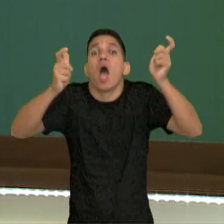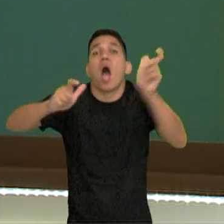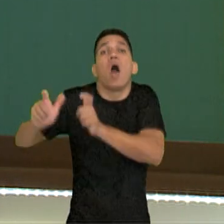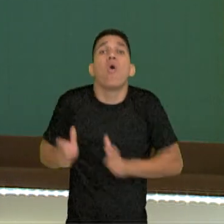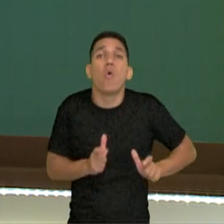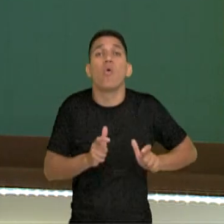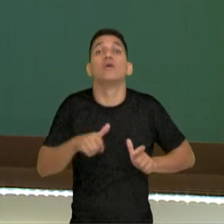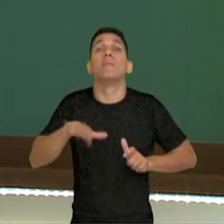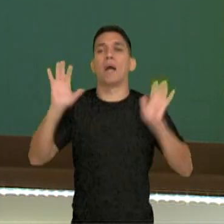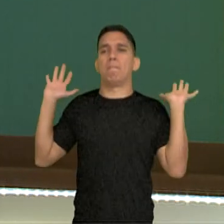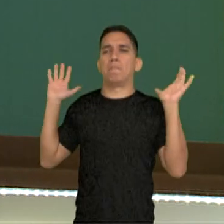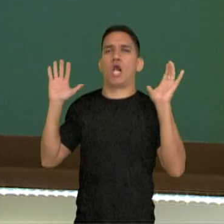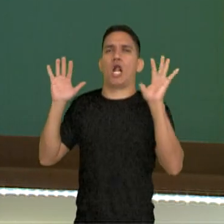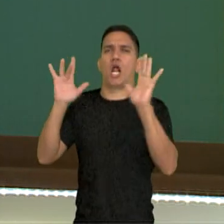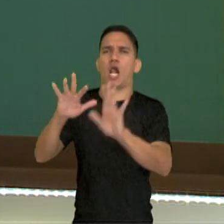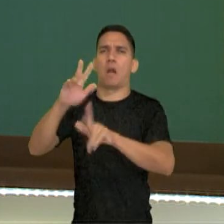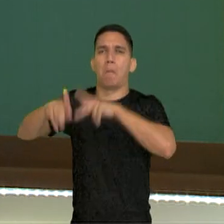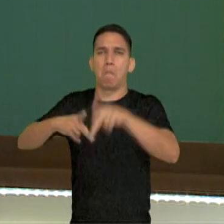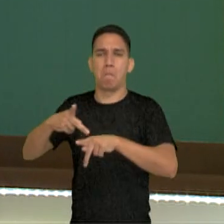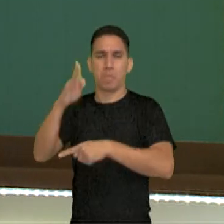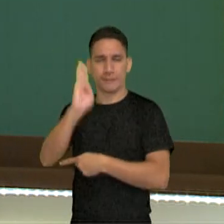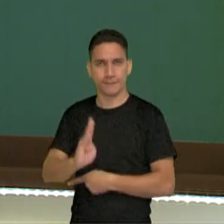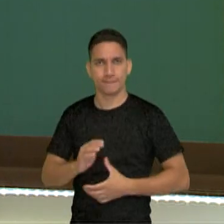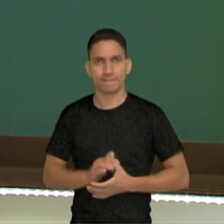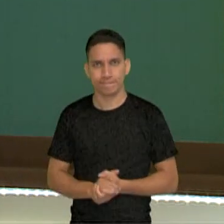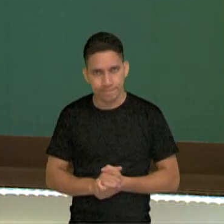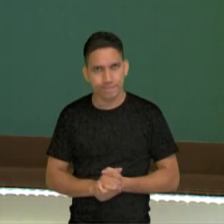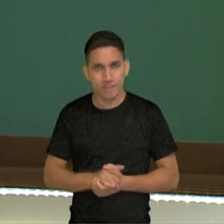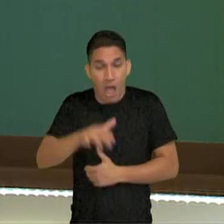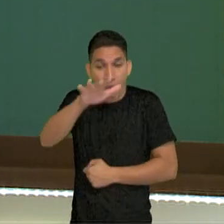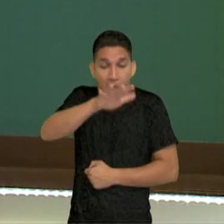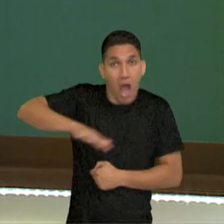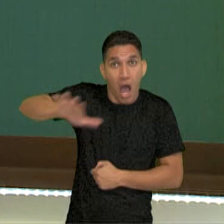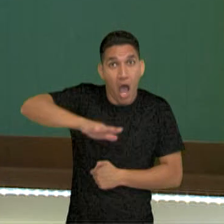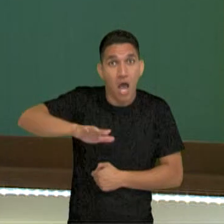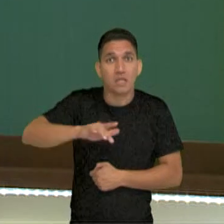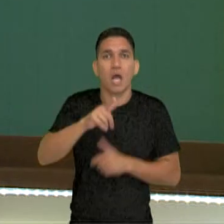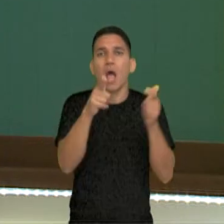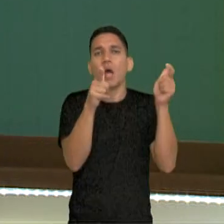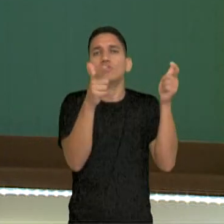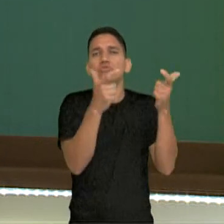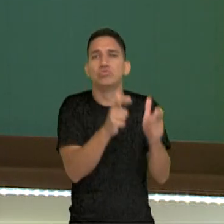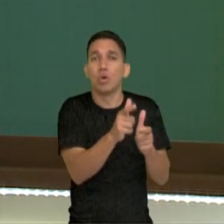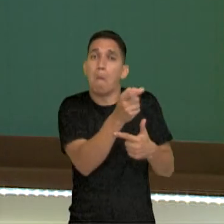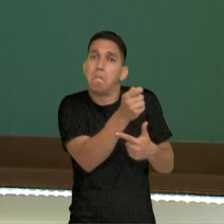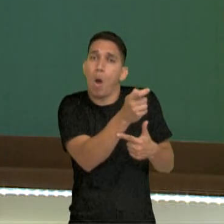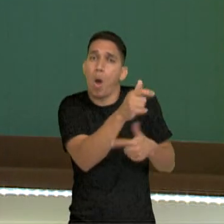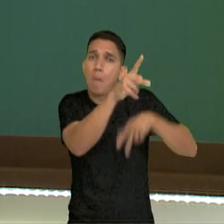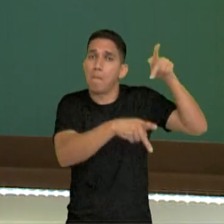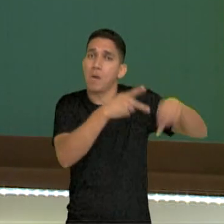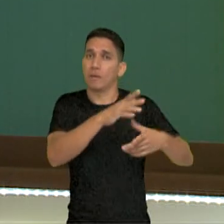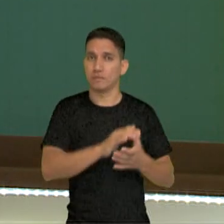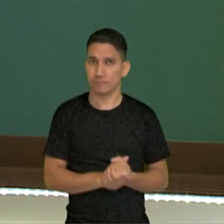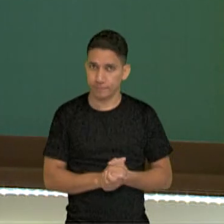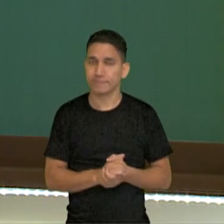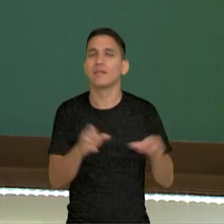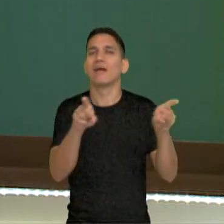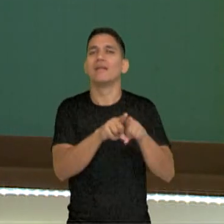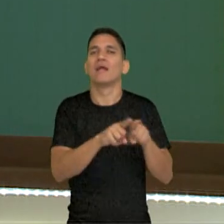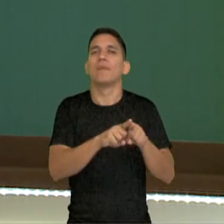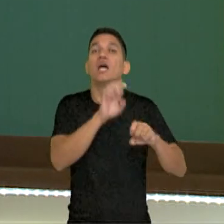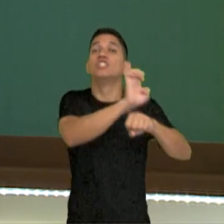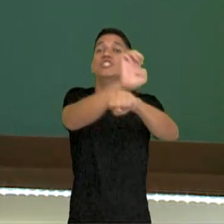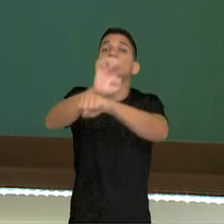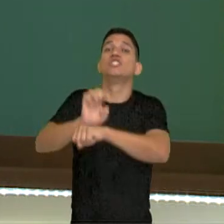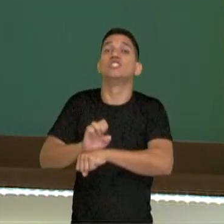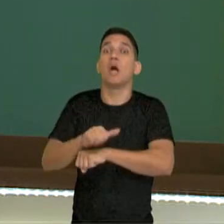maiores concentrações populacionais do Brasil? As áreas com as mais baixas densidades populacionais e os estados e